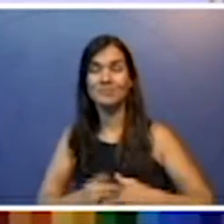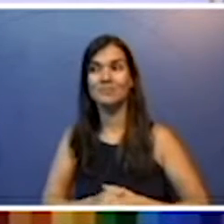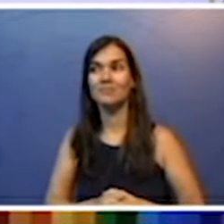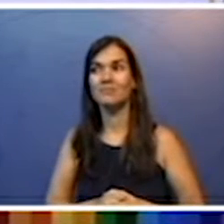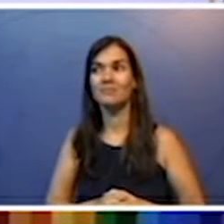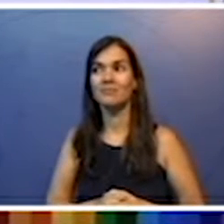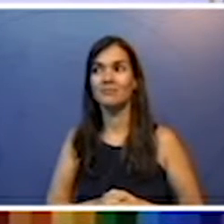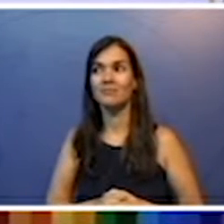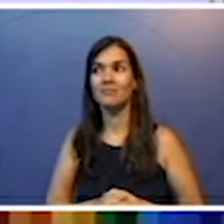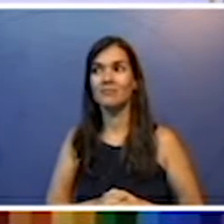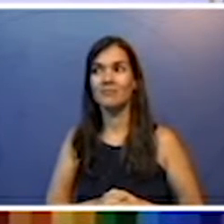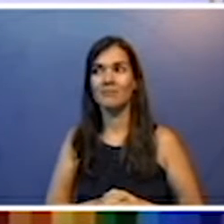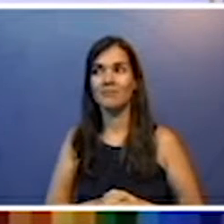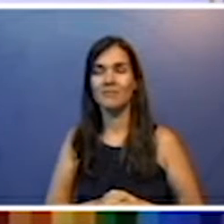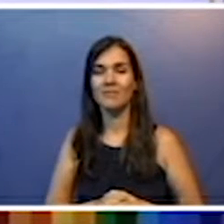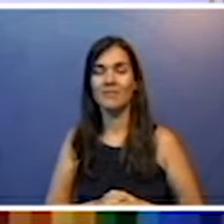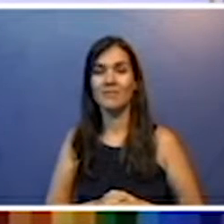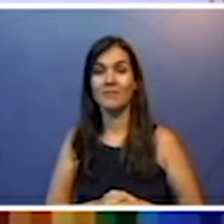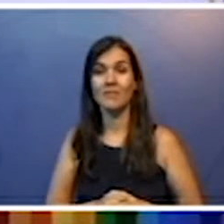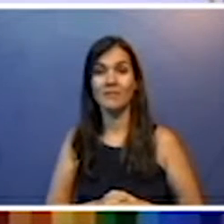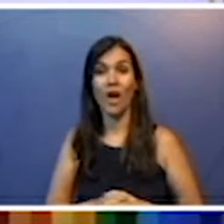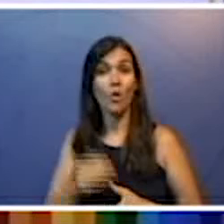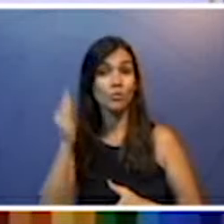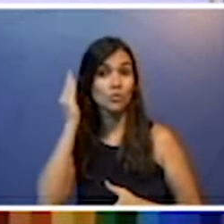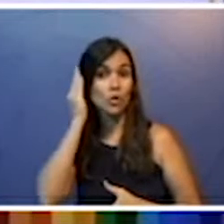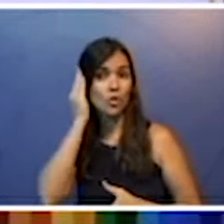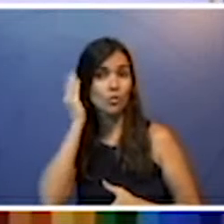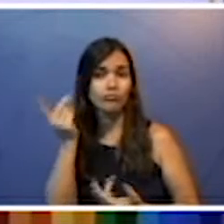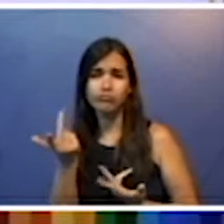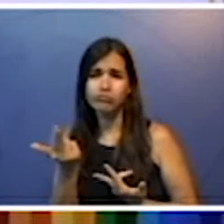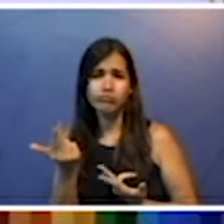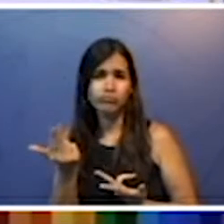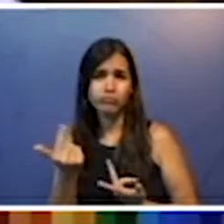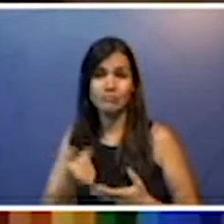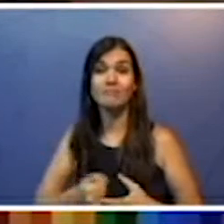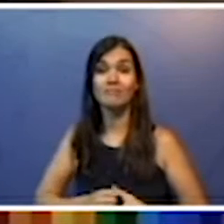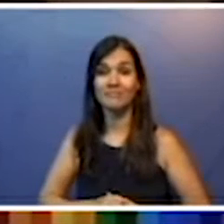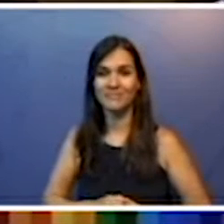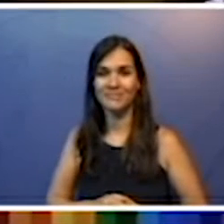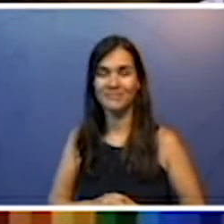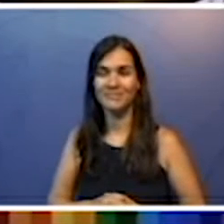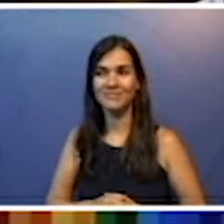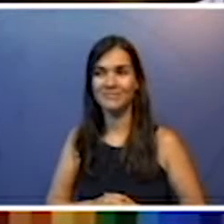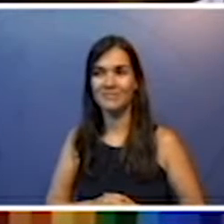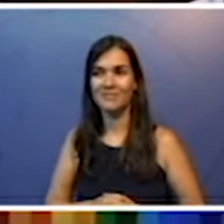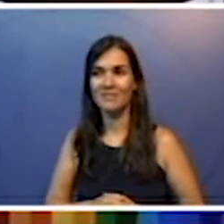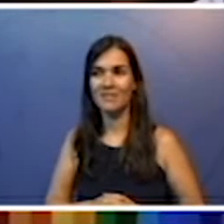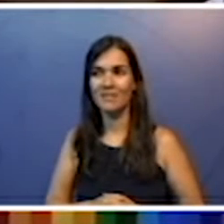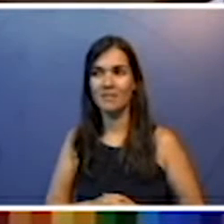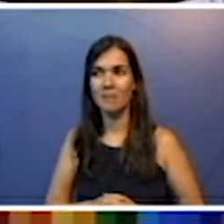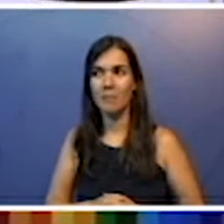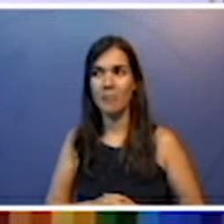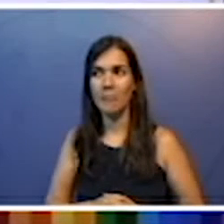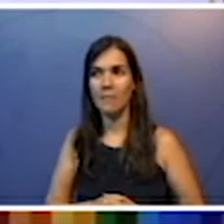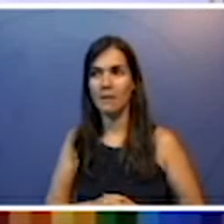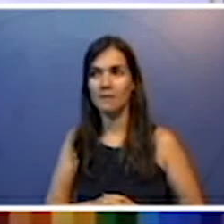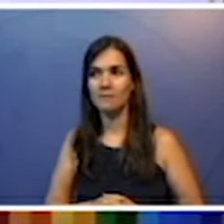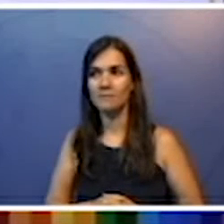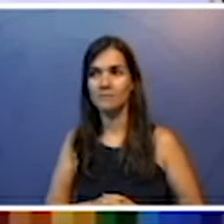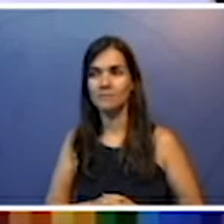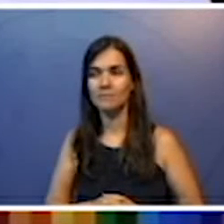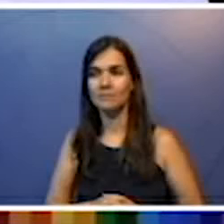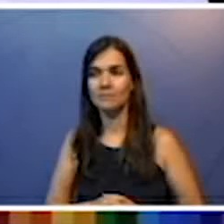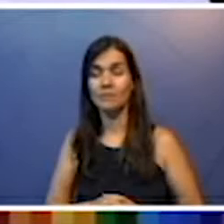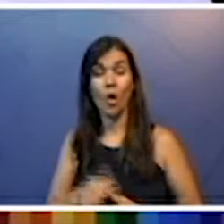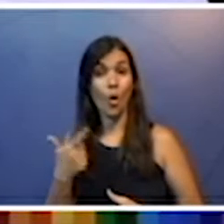amor, flor, é o mesmo som, tá? Vamos ouvir. Olha